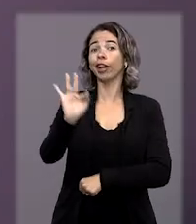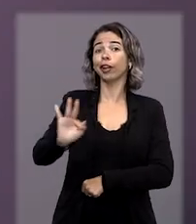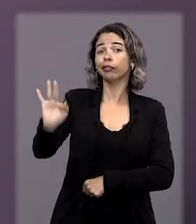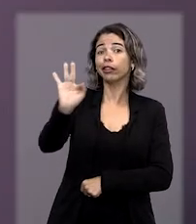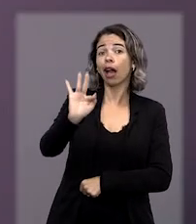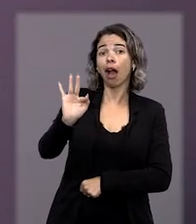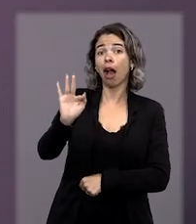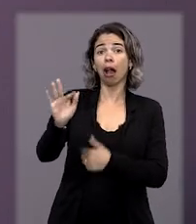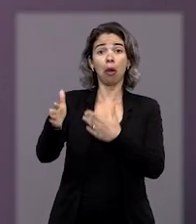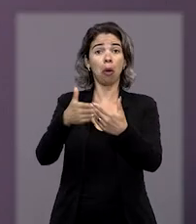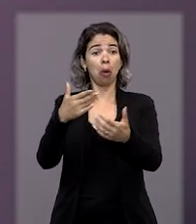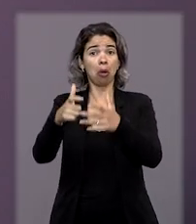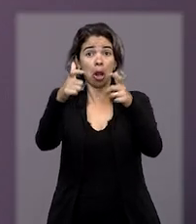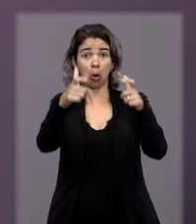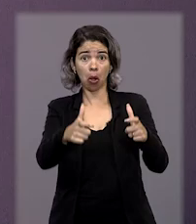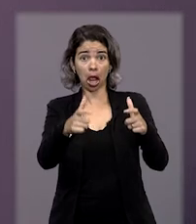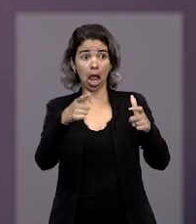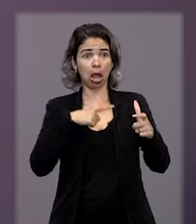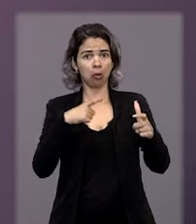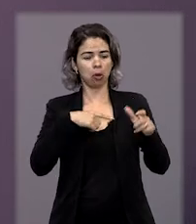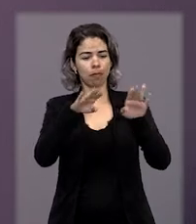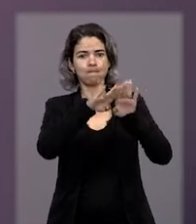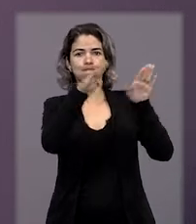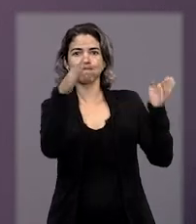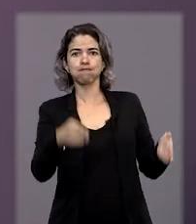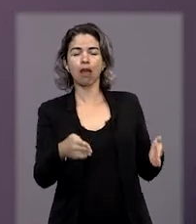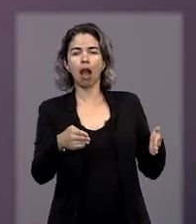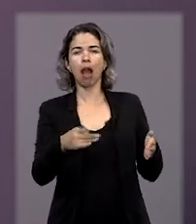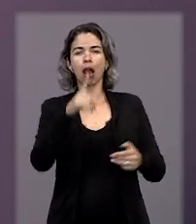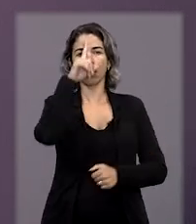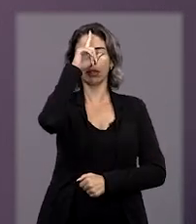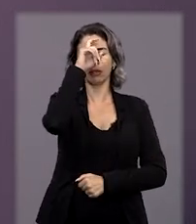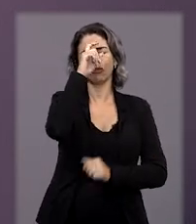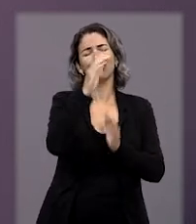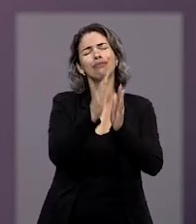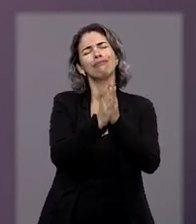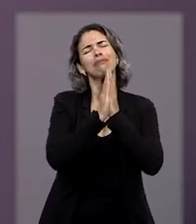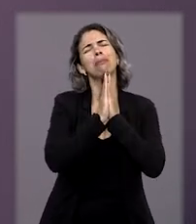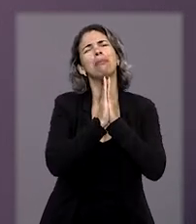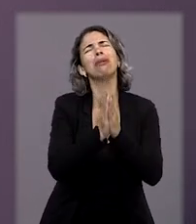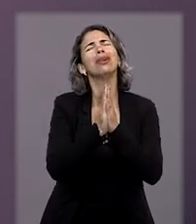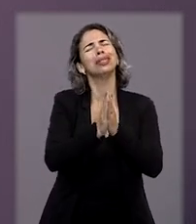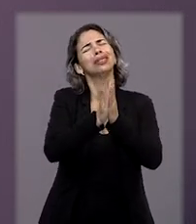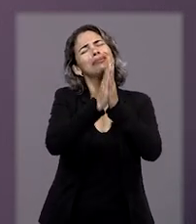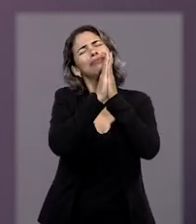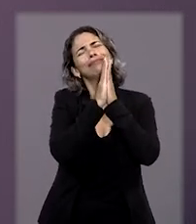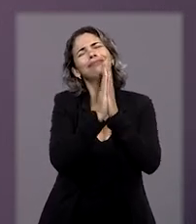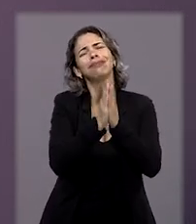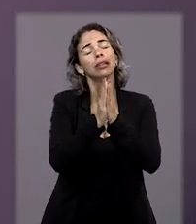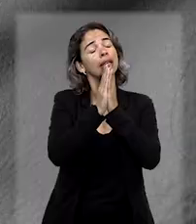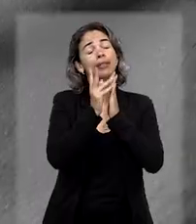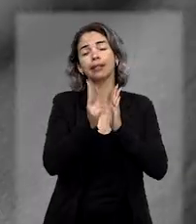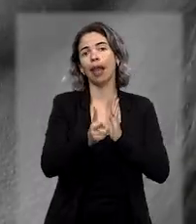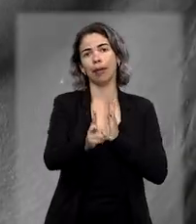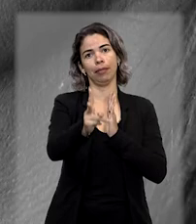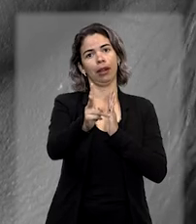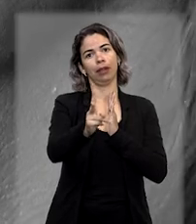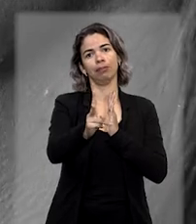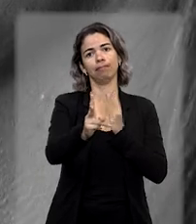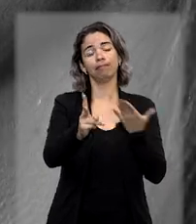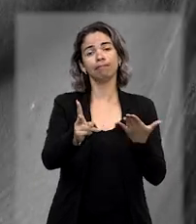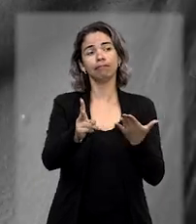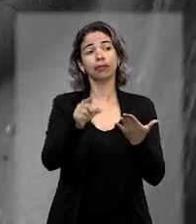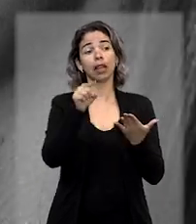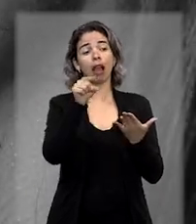ou então no guichê de um hospital e suplicar suplicar que